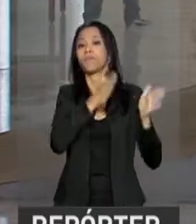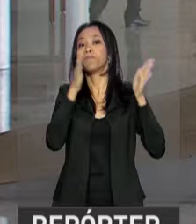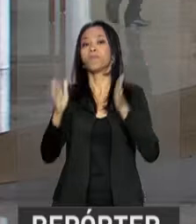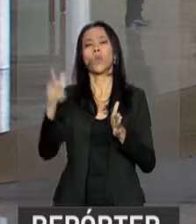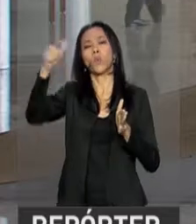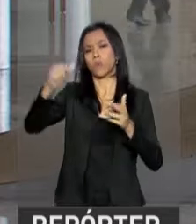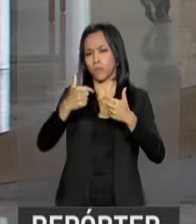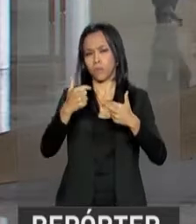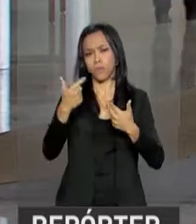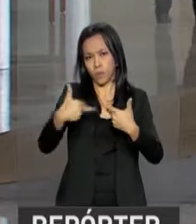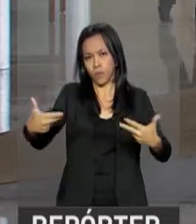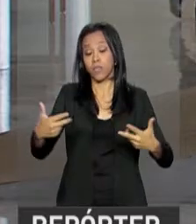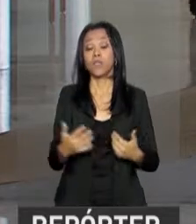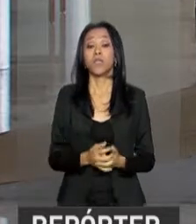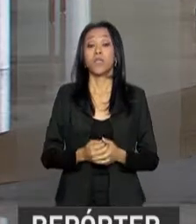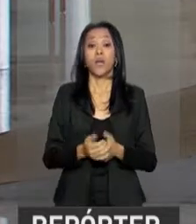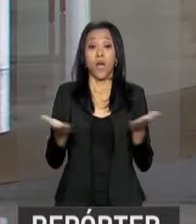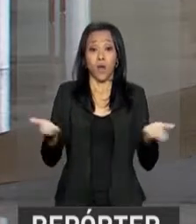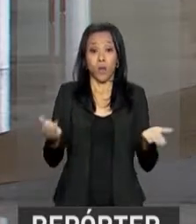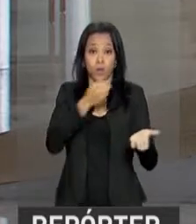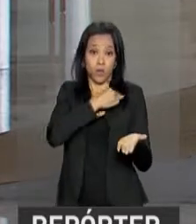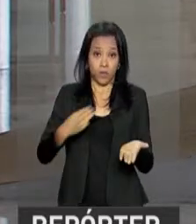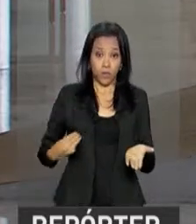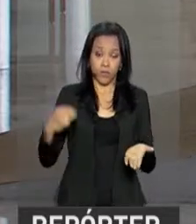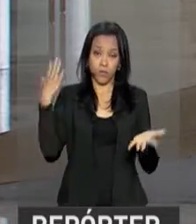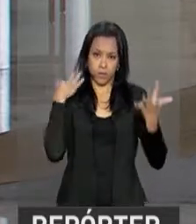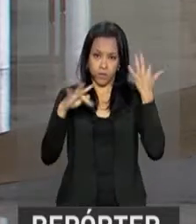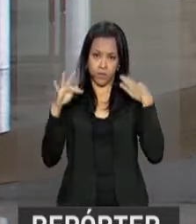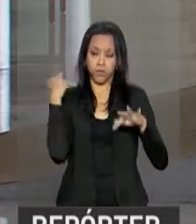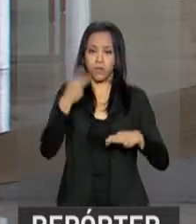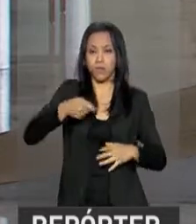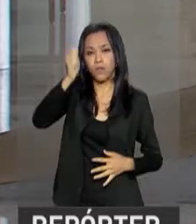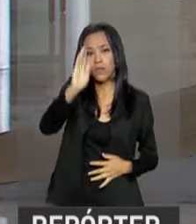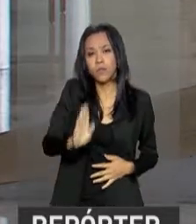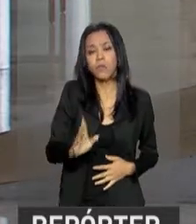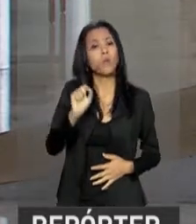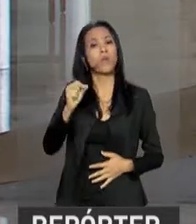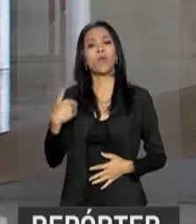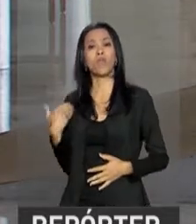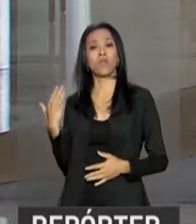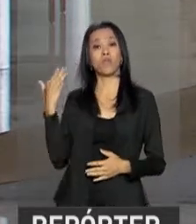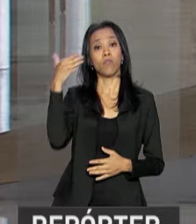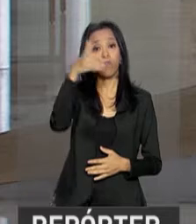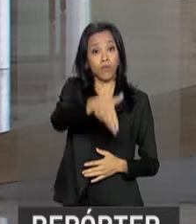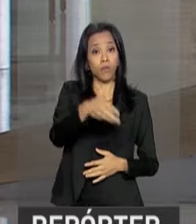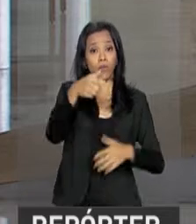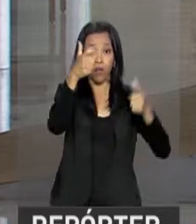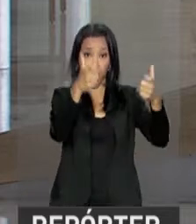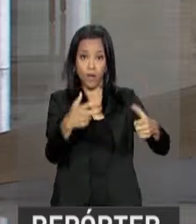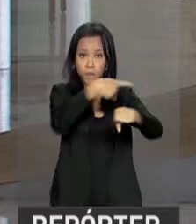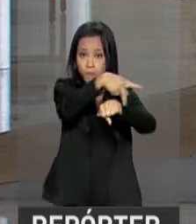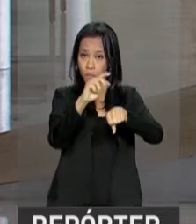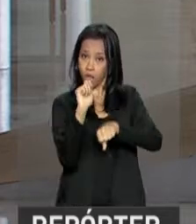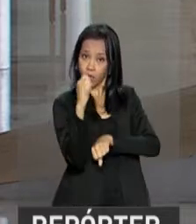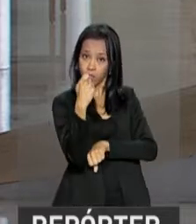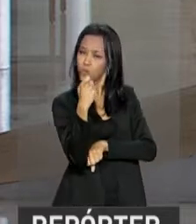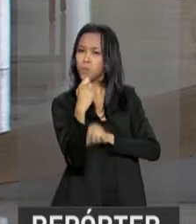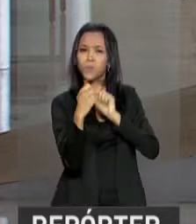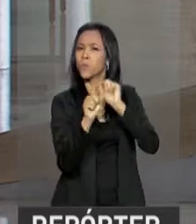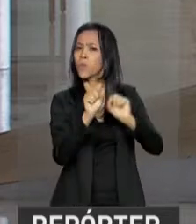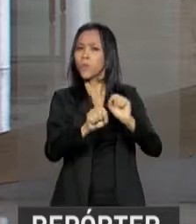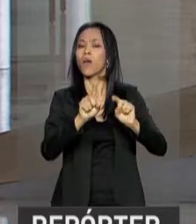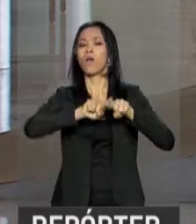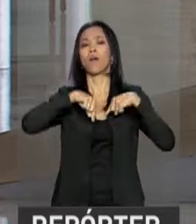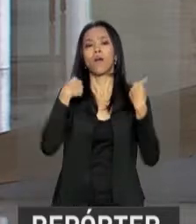agora o ministro do turismo do brasil vinícius lummertz está em buenos aires na argentina para participar da reunião